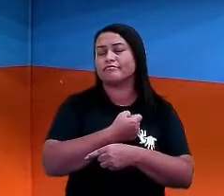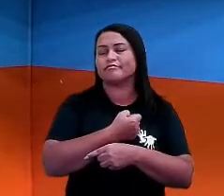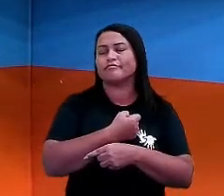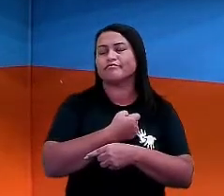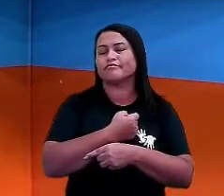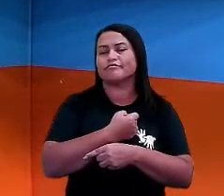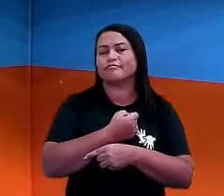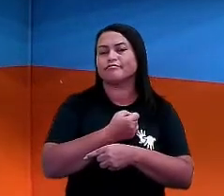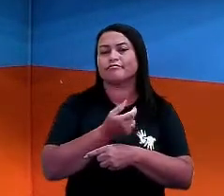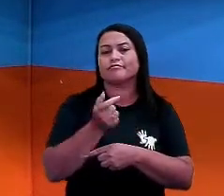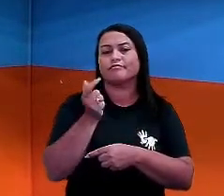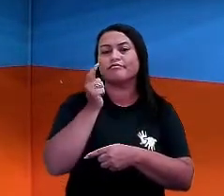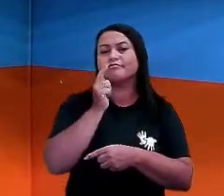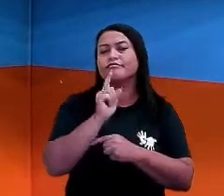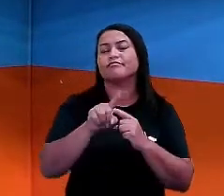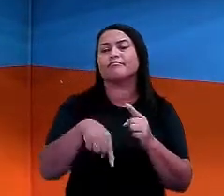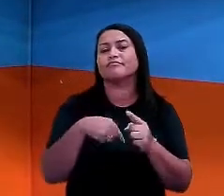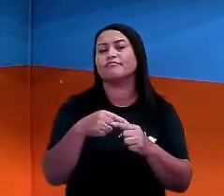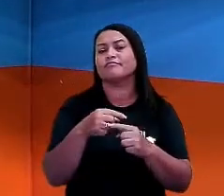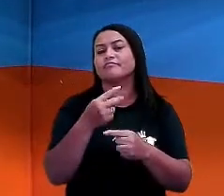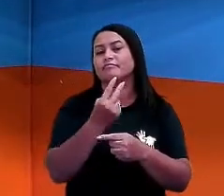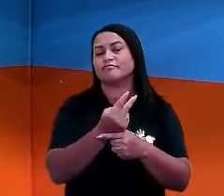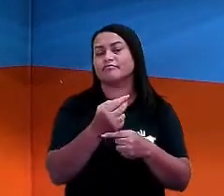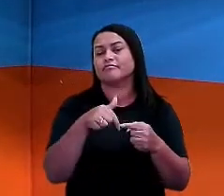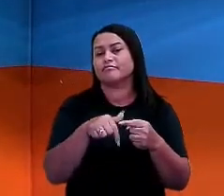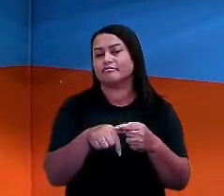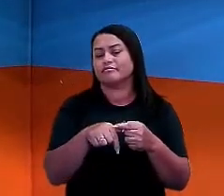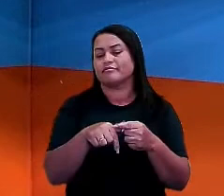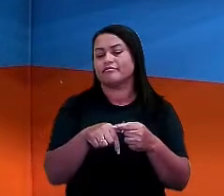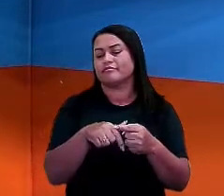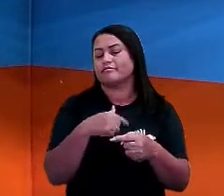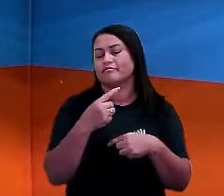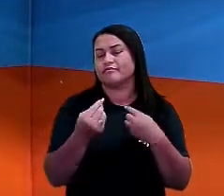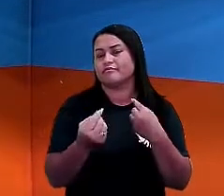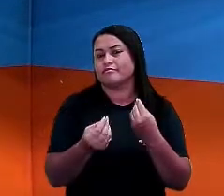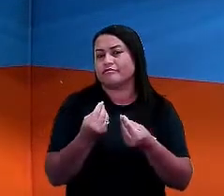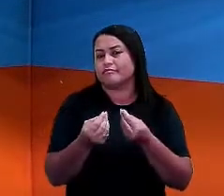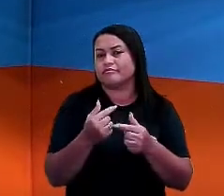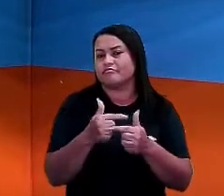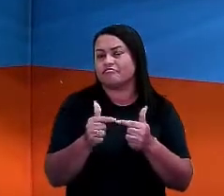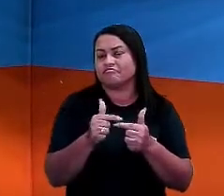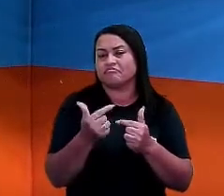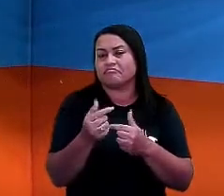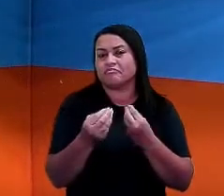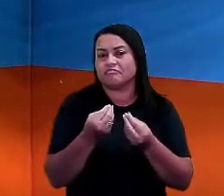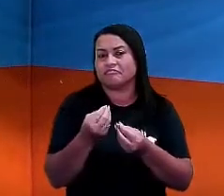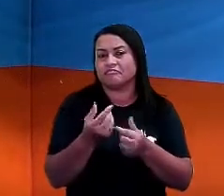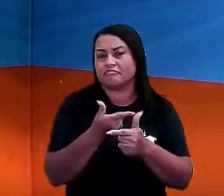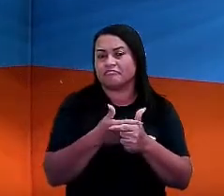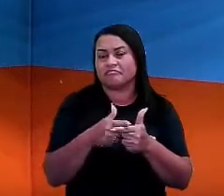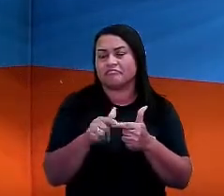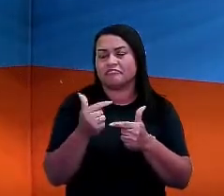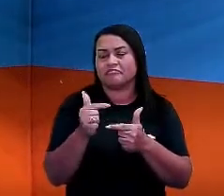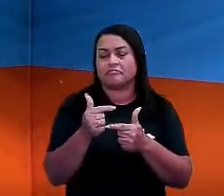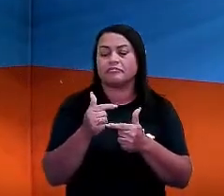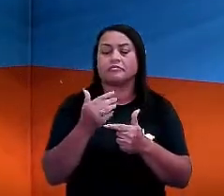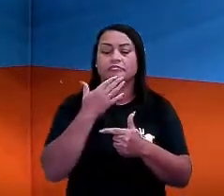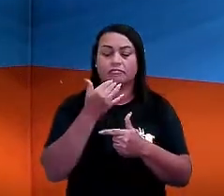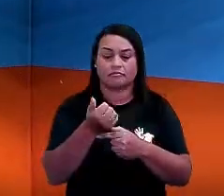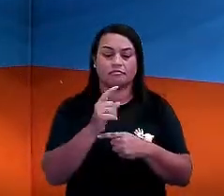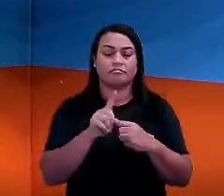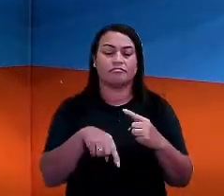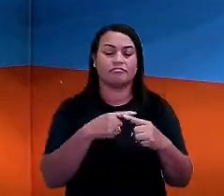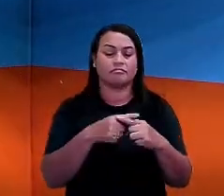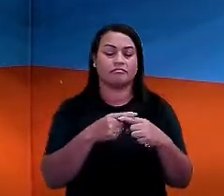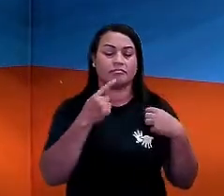consiga dividir o 2 e o 7 ao mesmo tempo, tá certo? E aí, é mais lógico eu fazer a multiplicação. E aí, eu